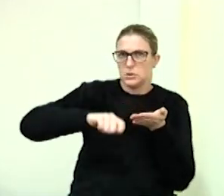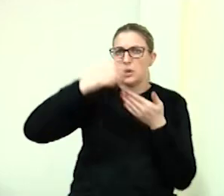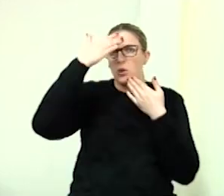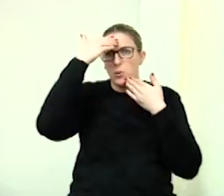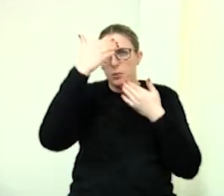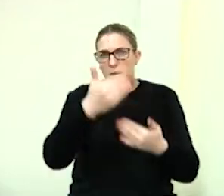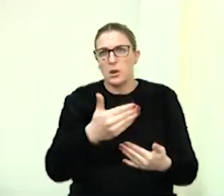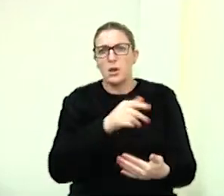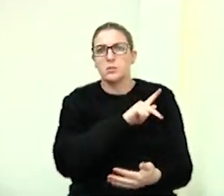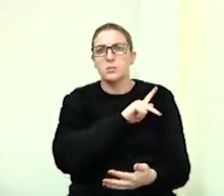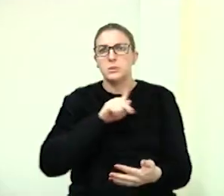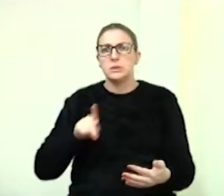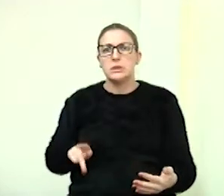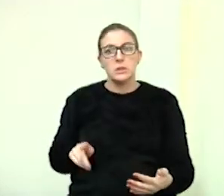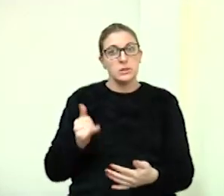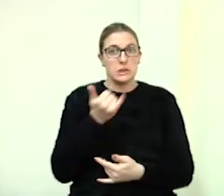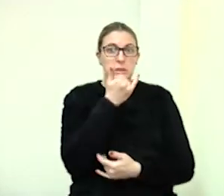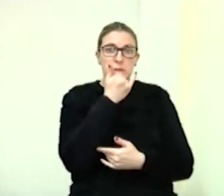desculpa exceder o tempo.